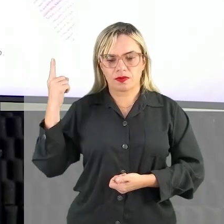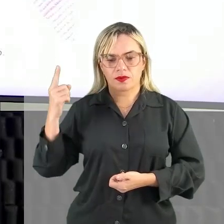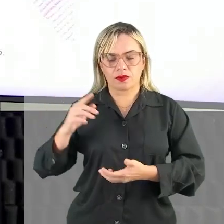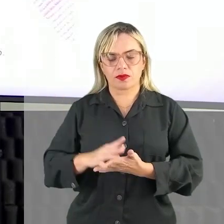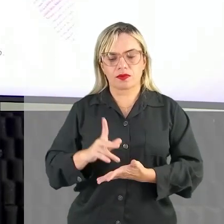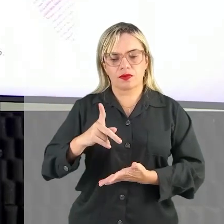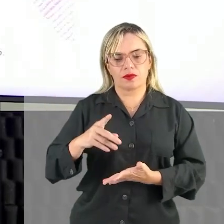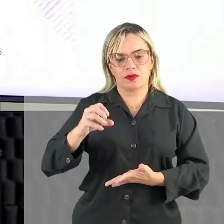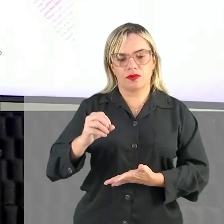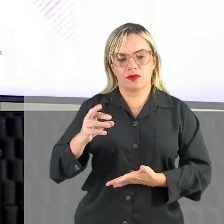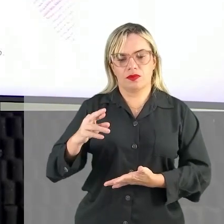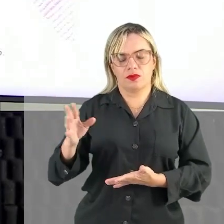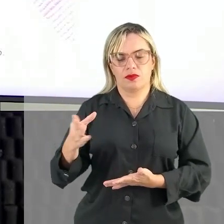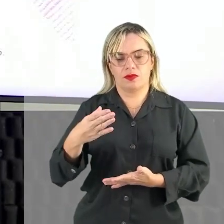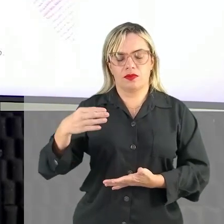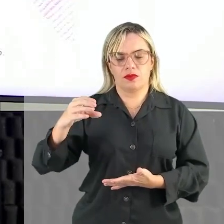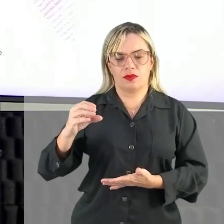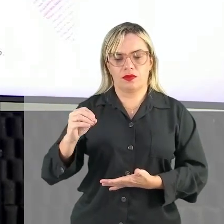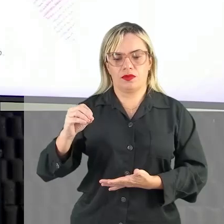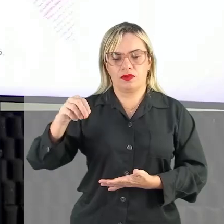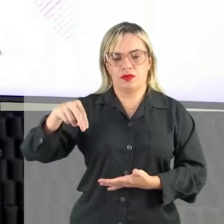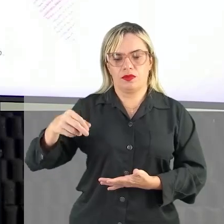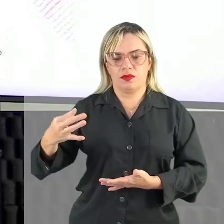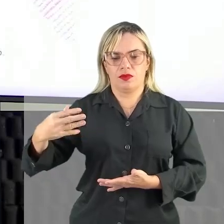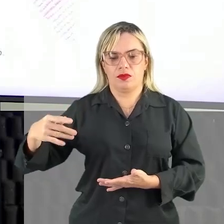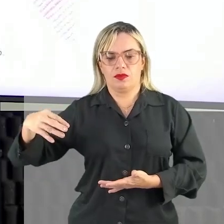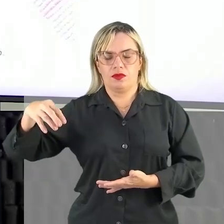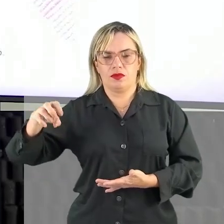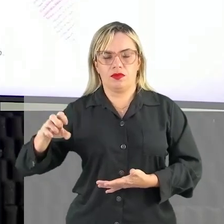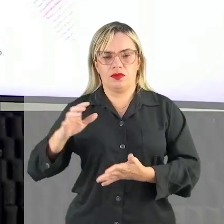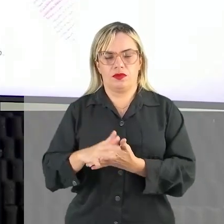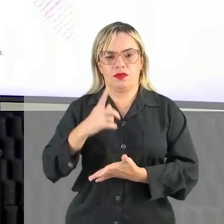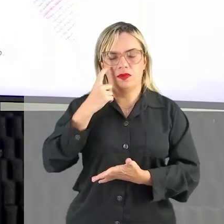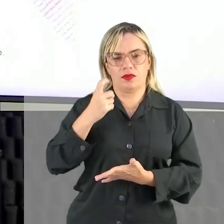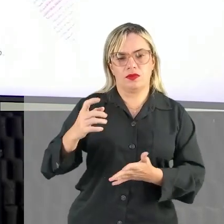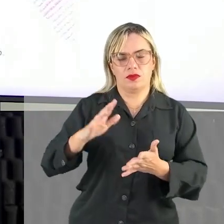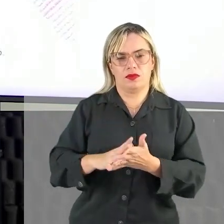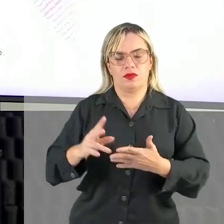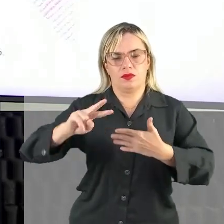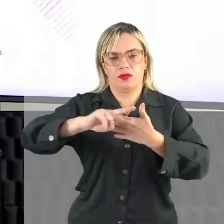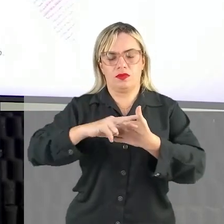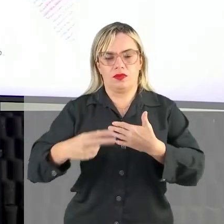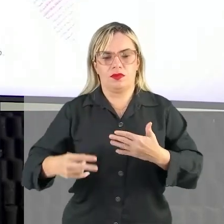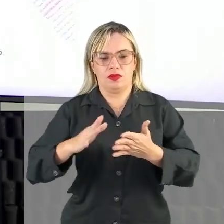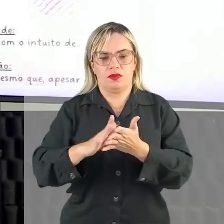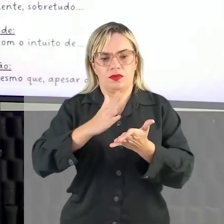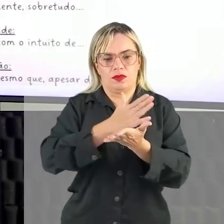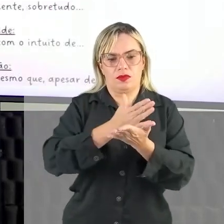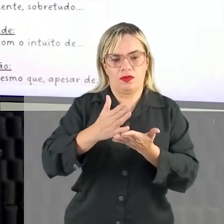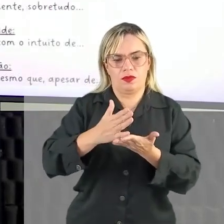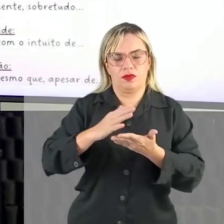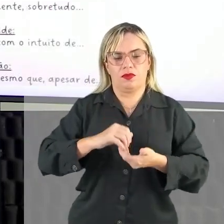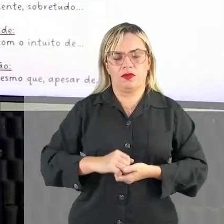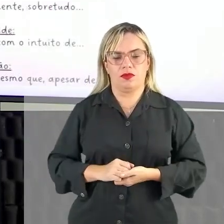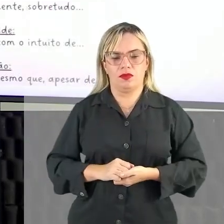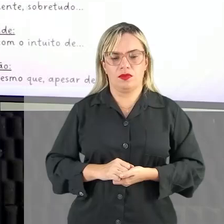é uma operação argumentativa muito interessante para as consequências para iniciar as consequências E aí a gente